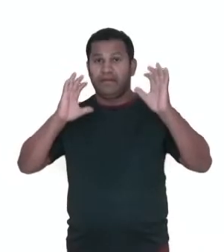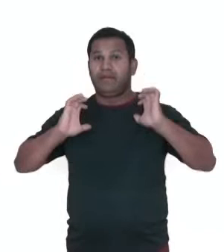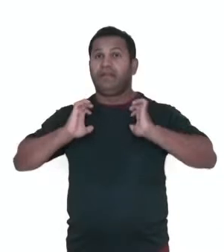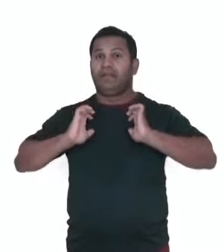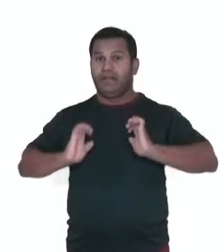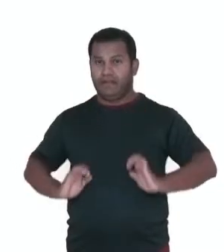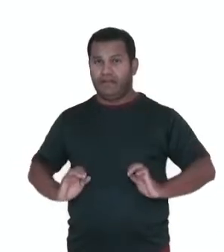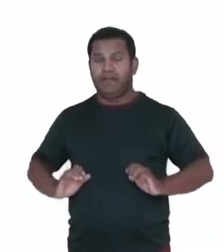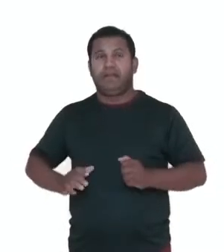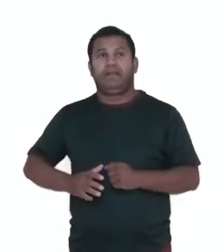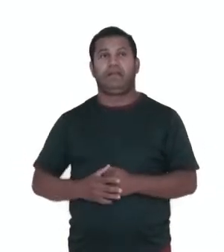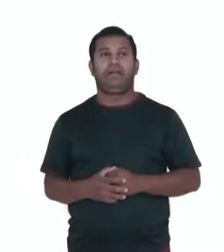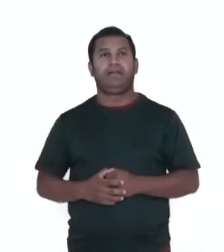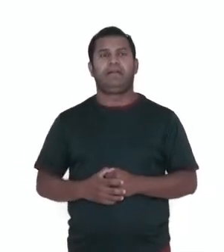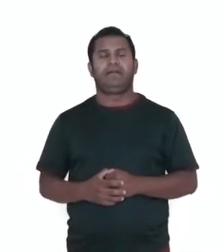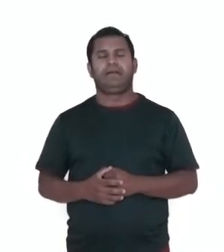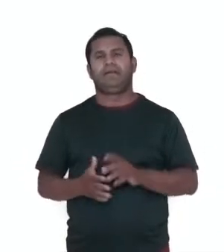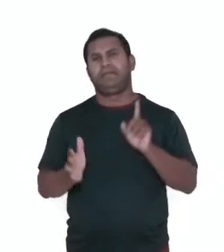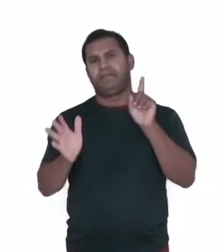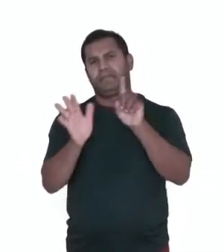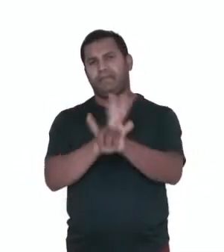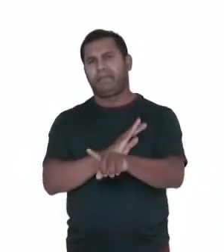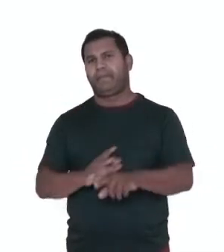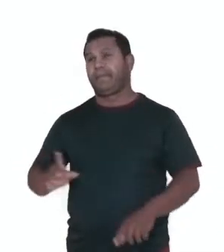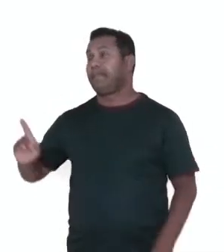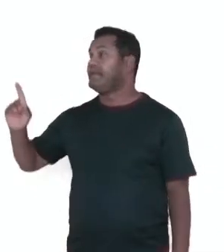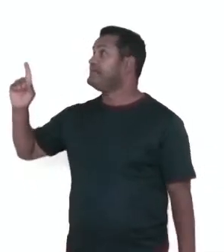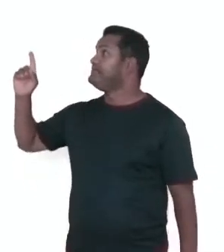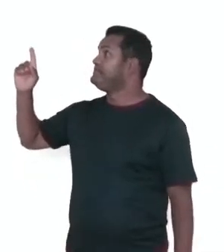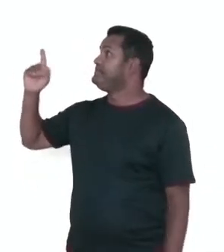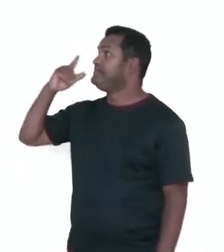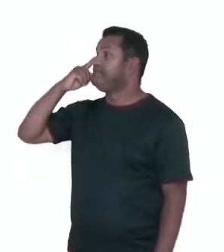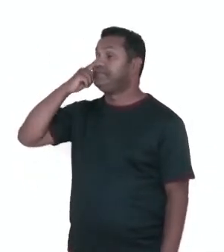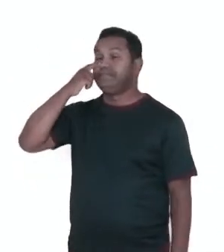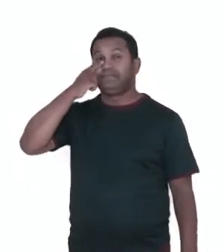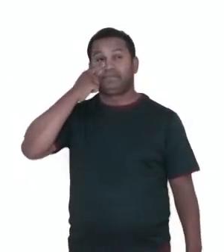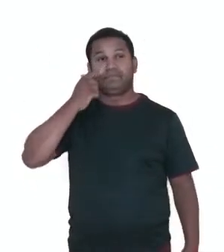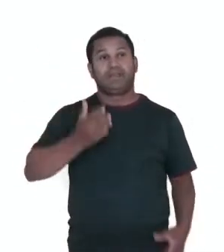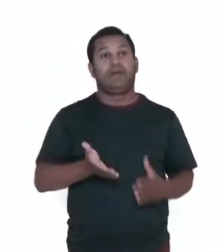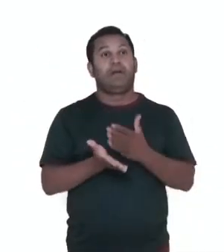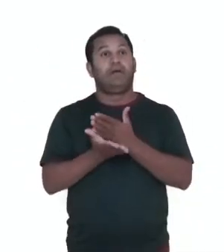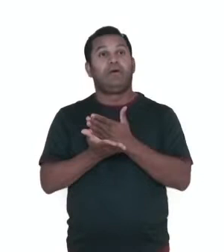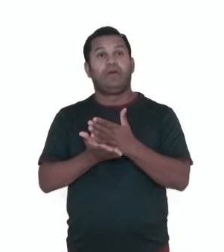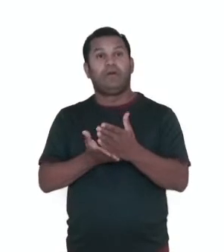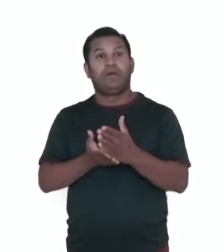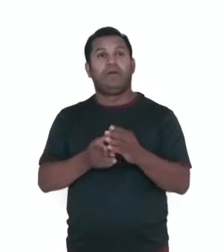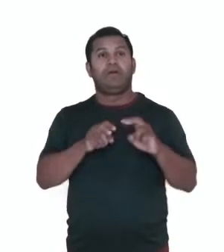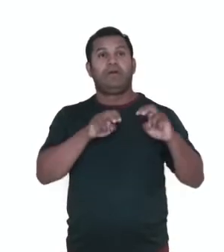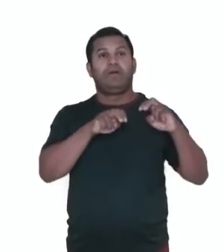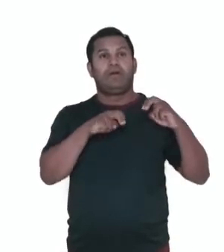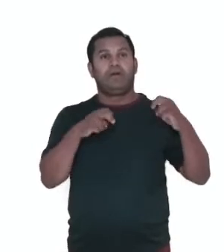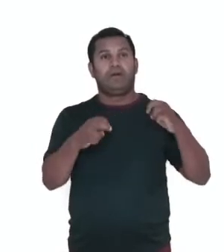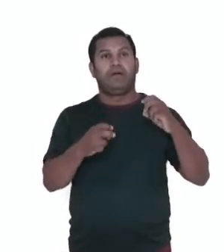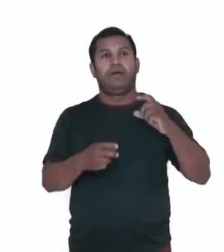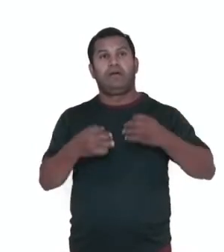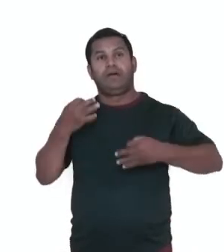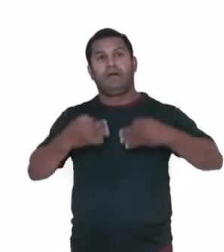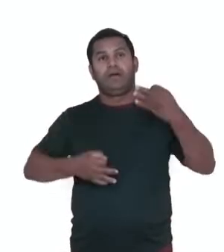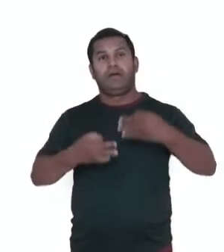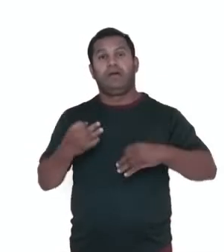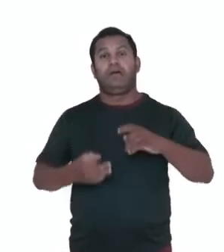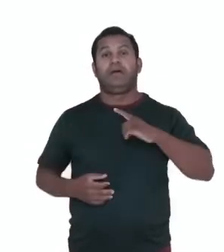O início da bioética se deu lá no começo da década de 70, com o pesquisador e professor norte-americano